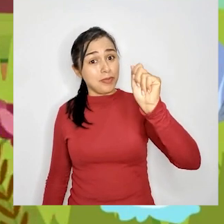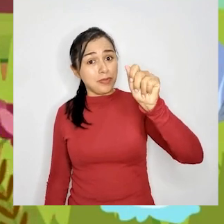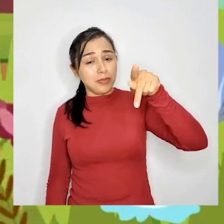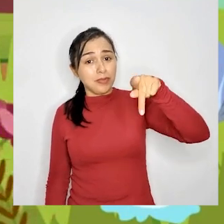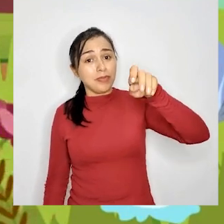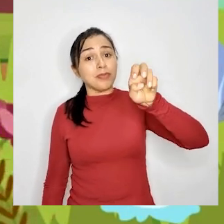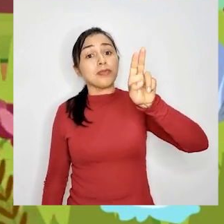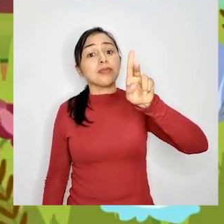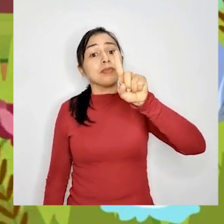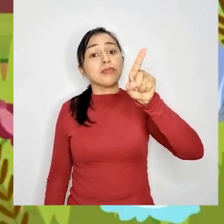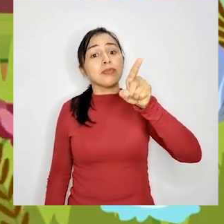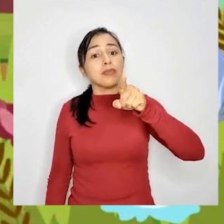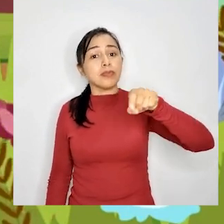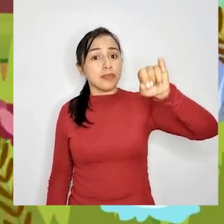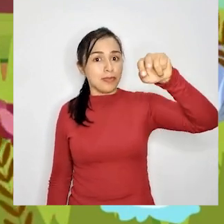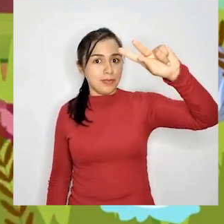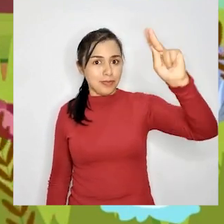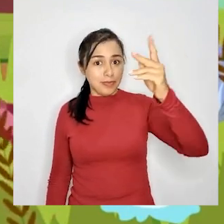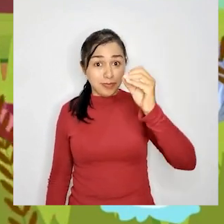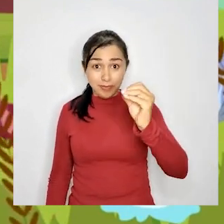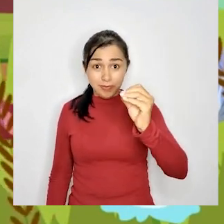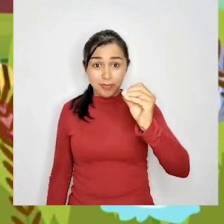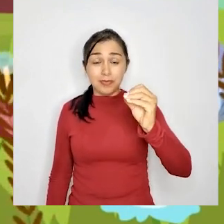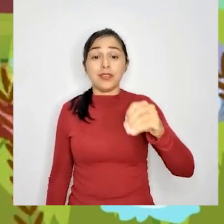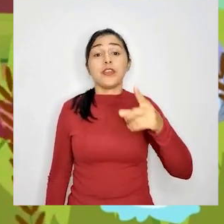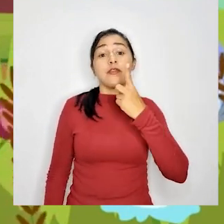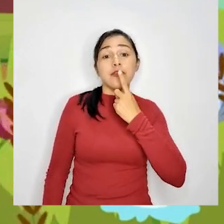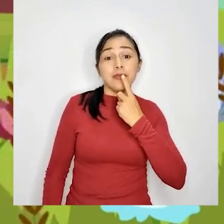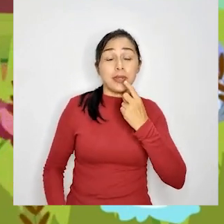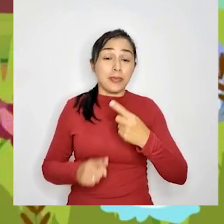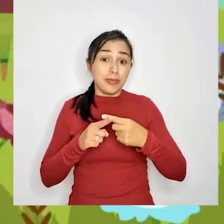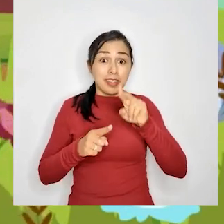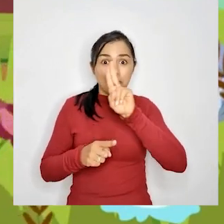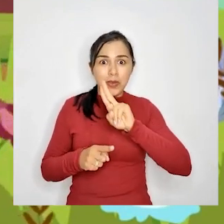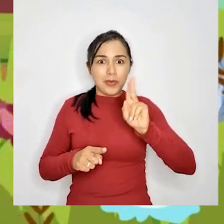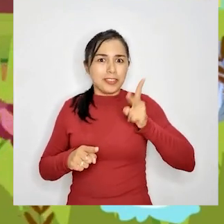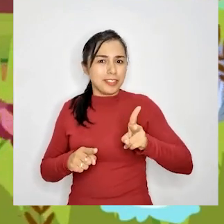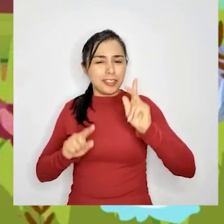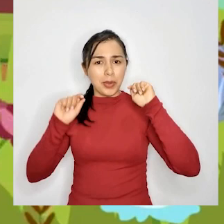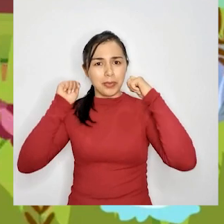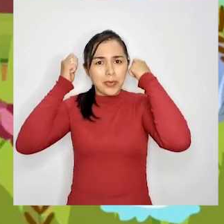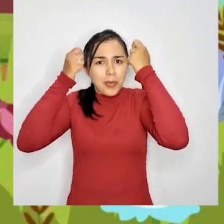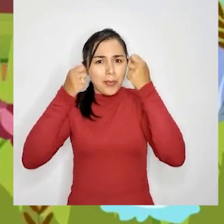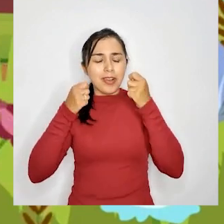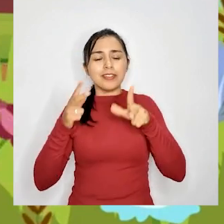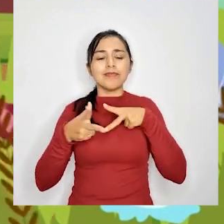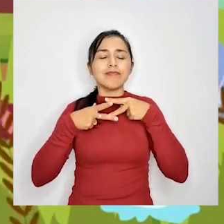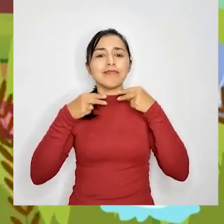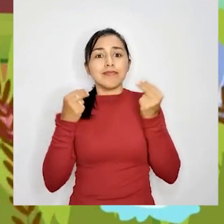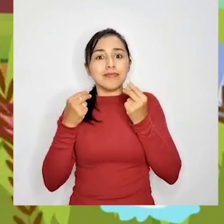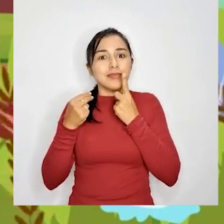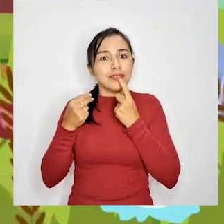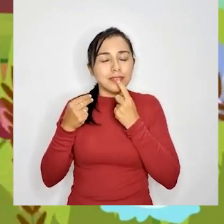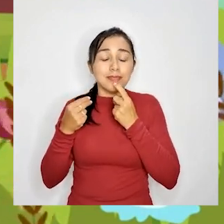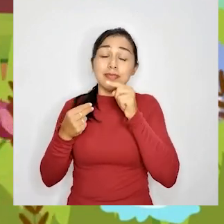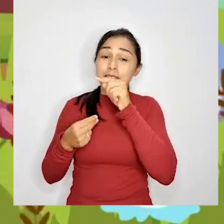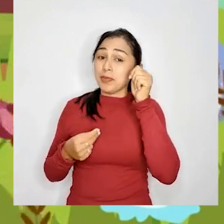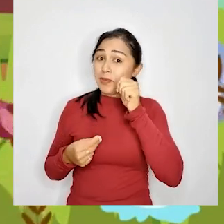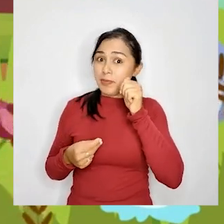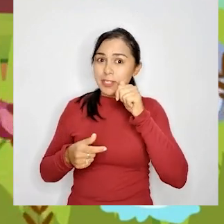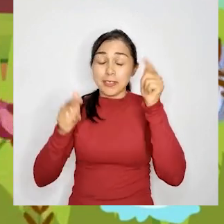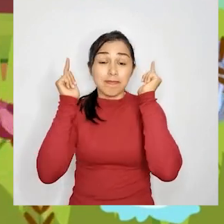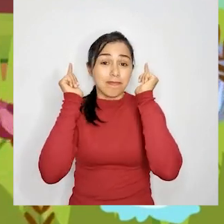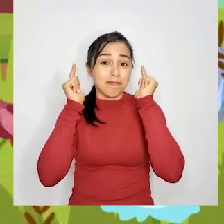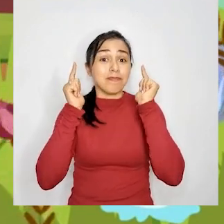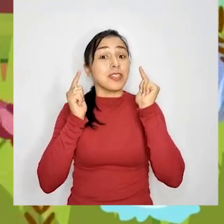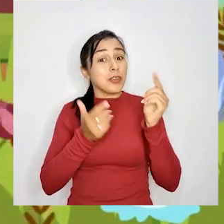ela usa um lindo capuz vermelho. É uma menina muito aventureira e hoje eu quero te convidar a